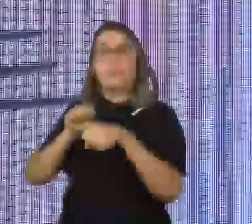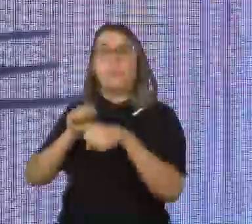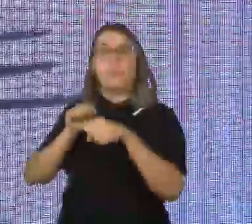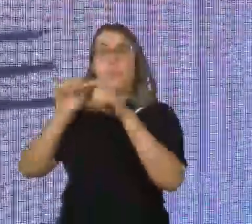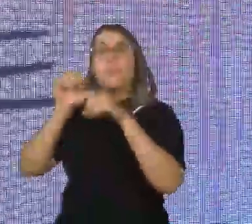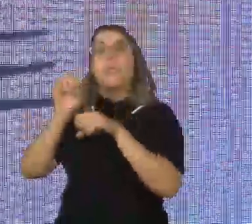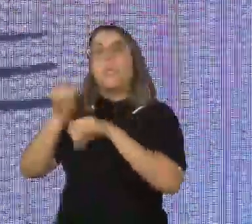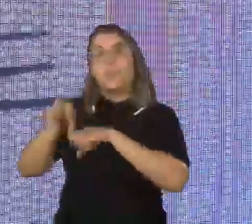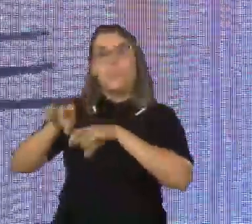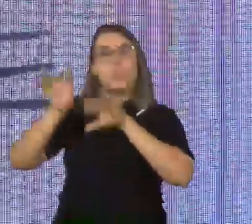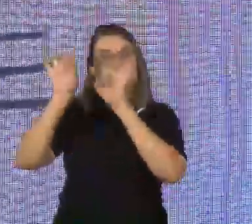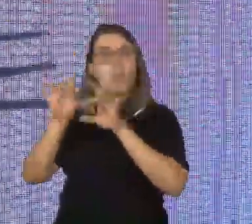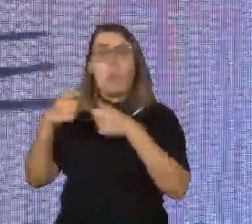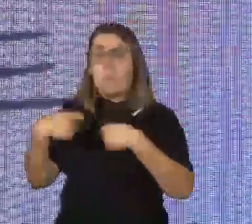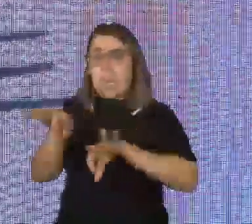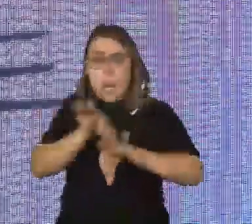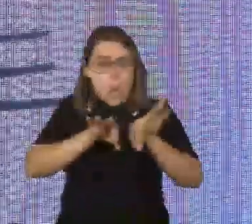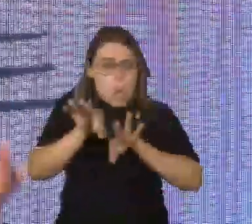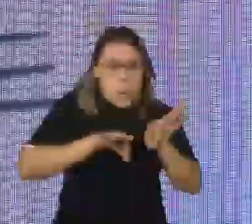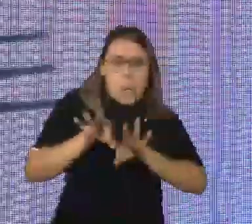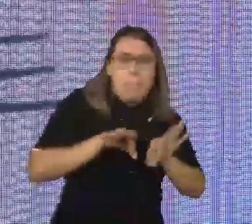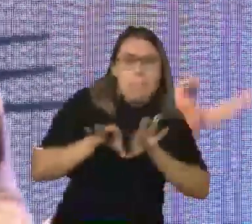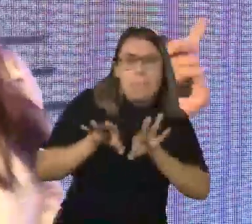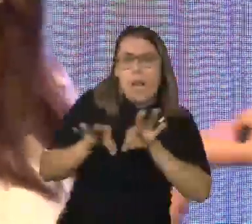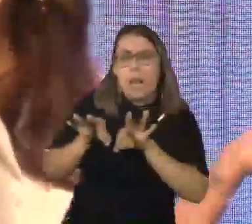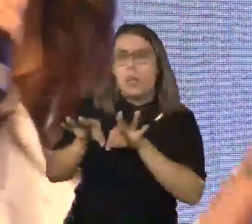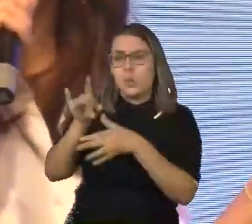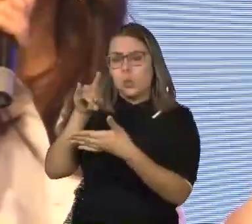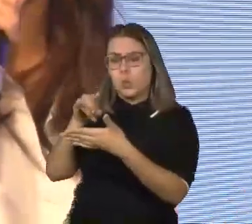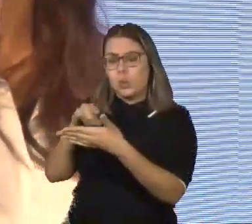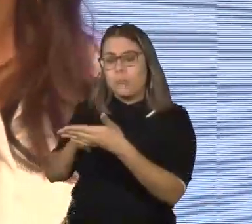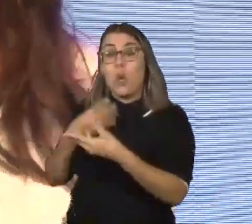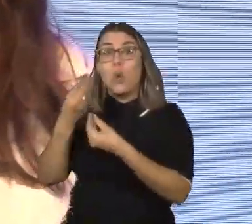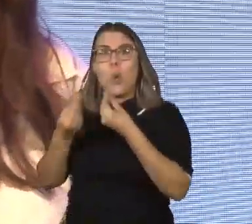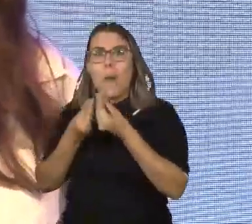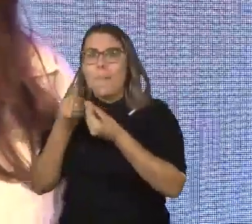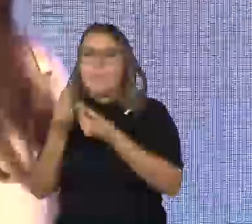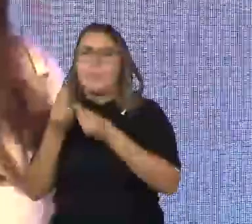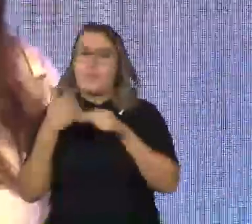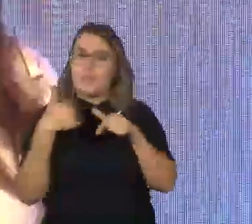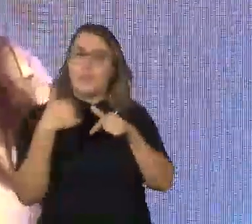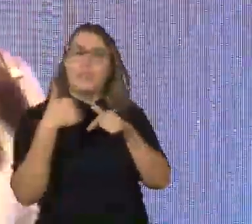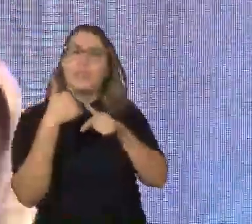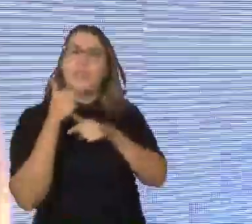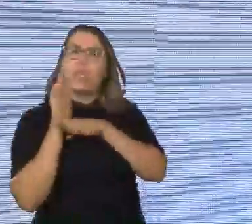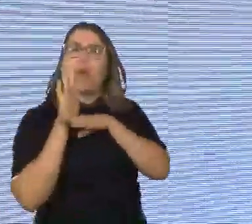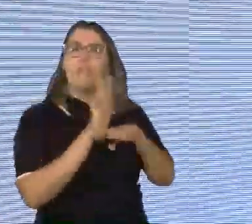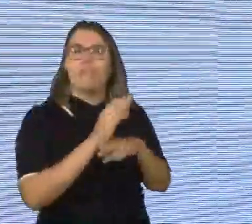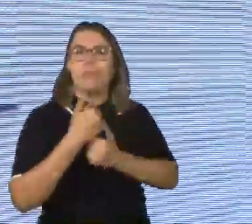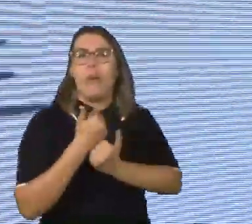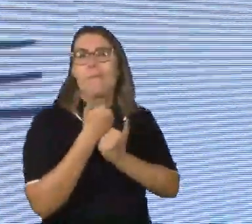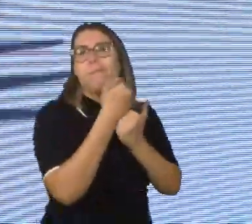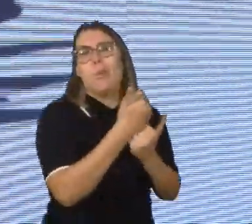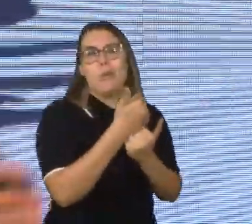Esse professor vai fazer um planejamento que vai ser oferecido nesse serviço sempre no contraturno